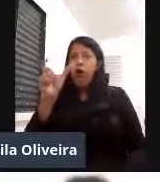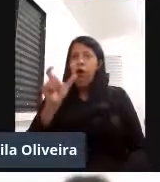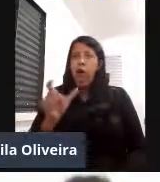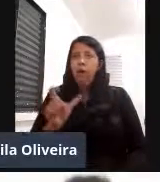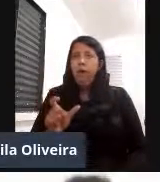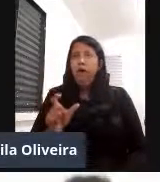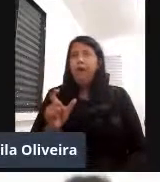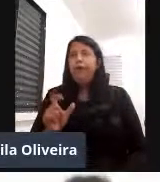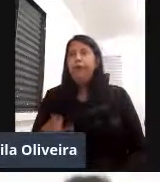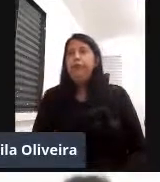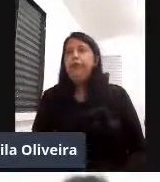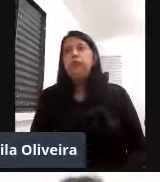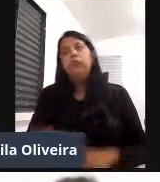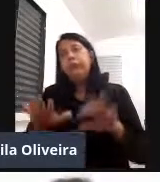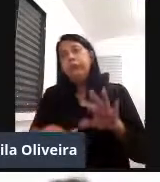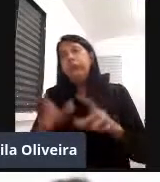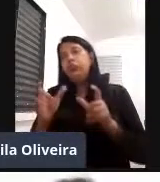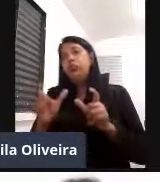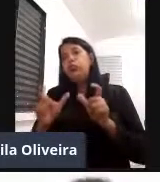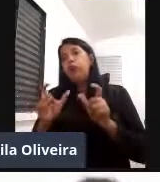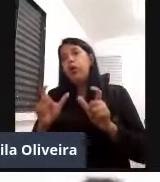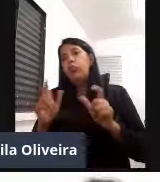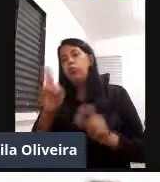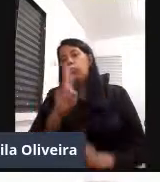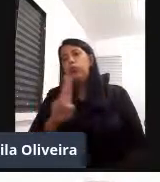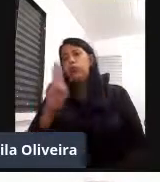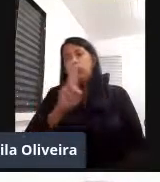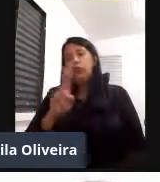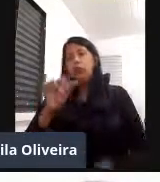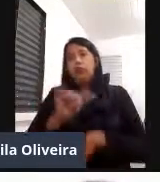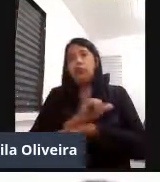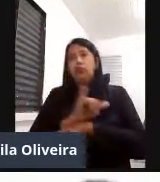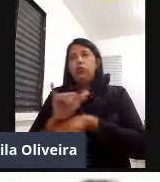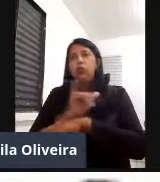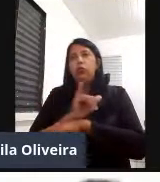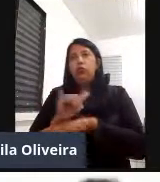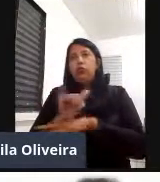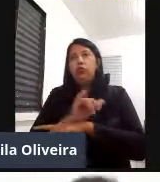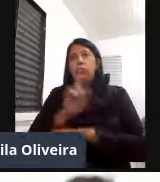dependendo do local que eu colocar o asterisco, se é antes ou se é depois. Tá ok?